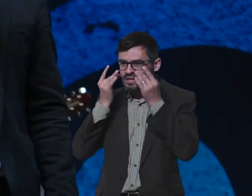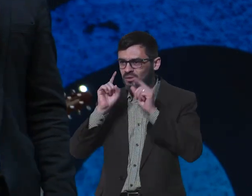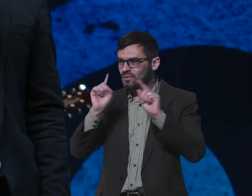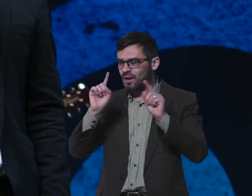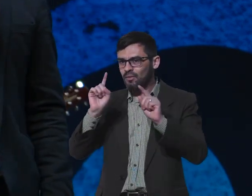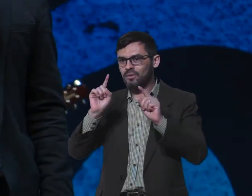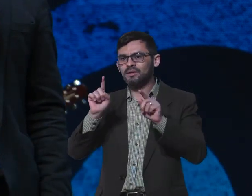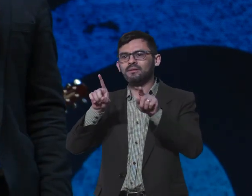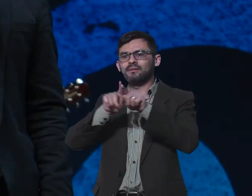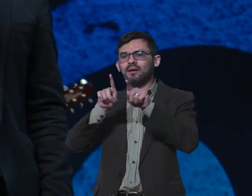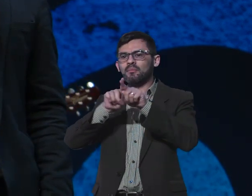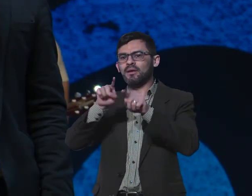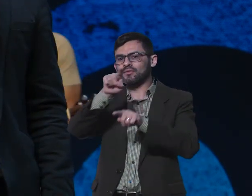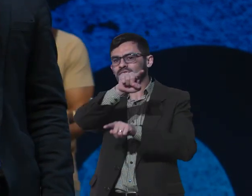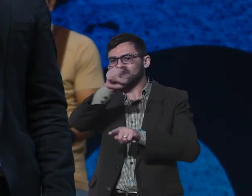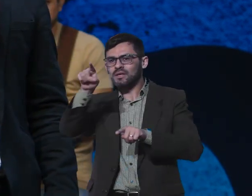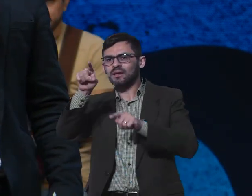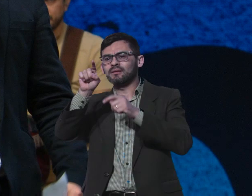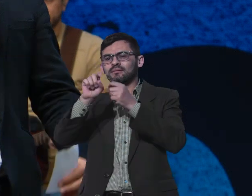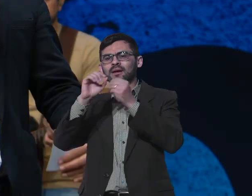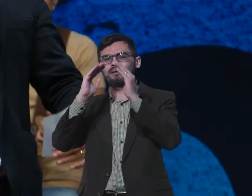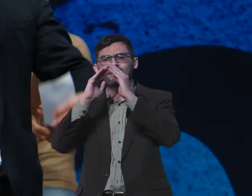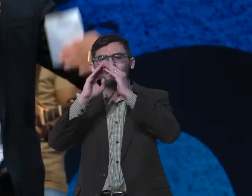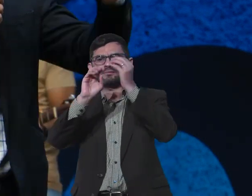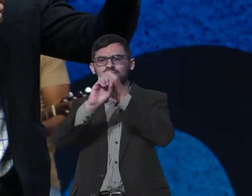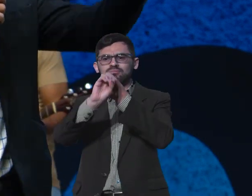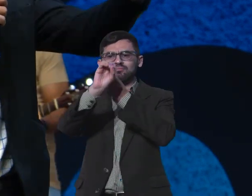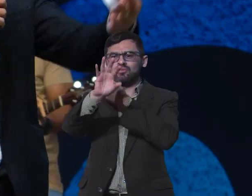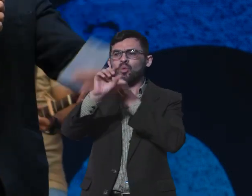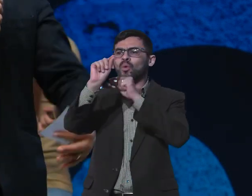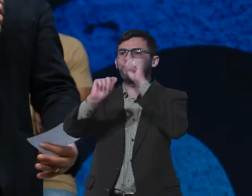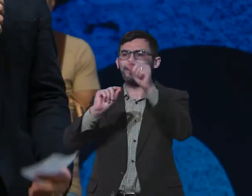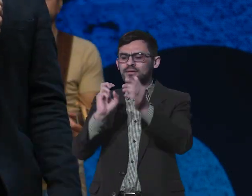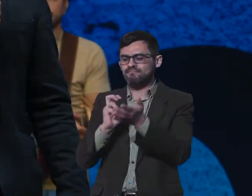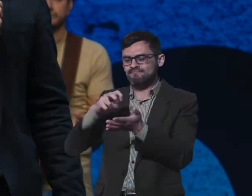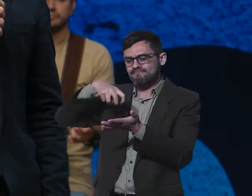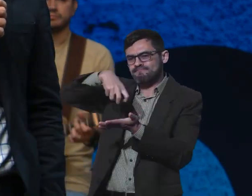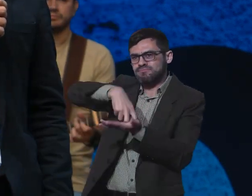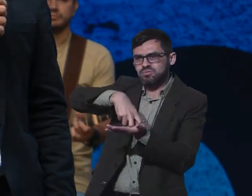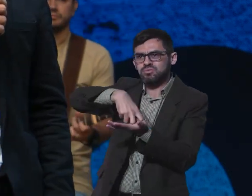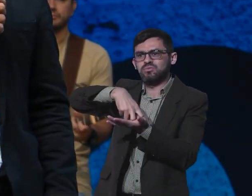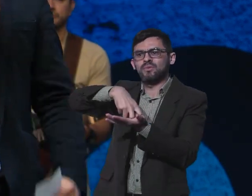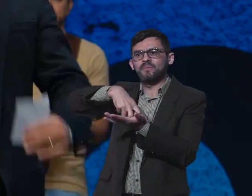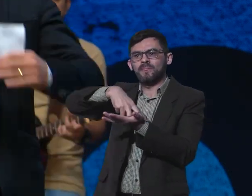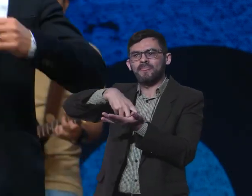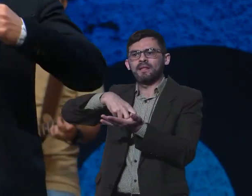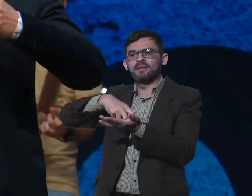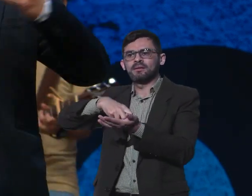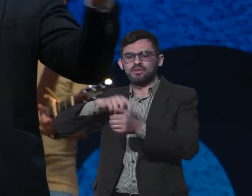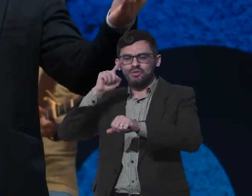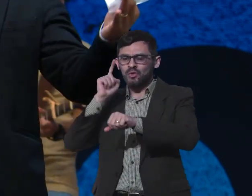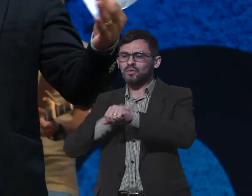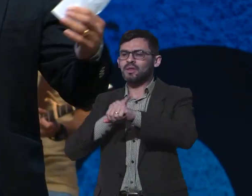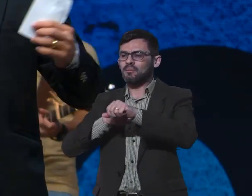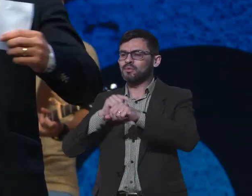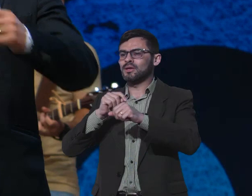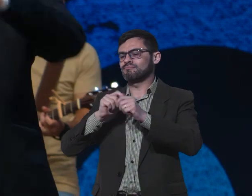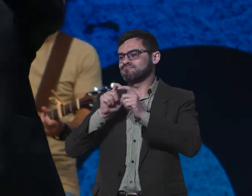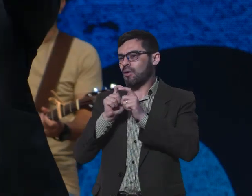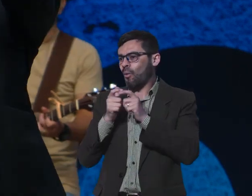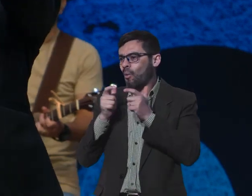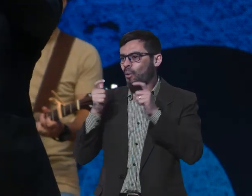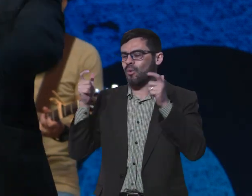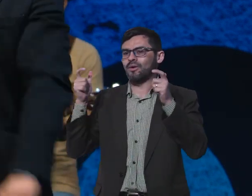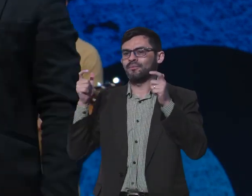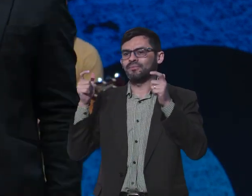agora para pedir ao Senhor que faça redimir o seu tempo, para que o seu tempo se amplifique. É